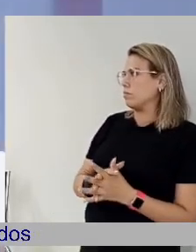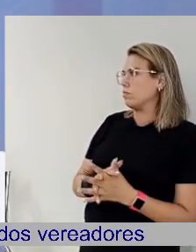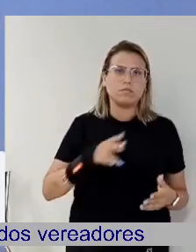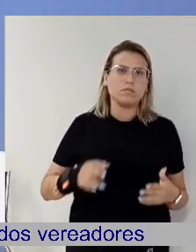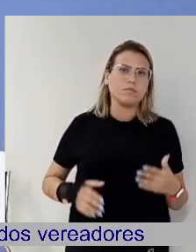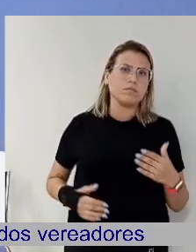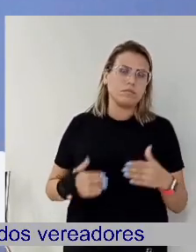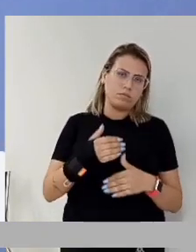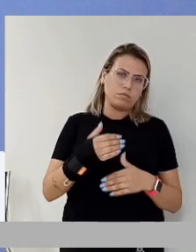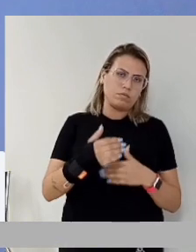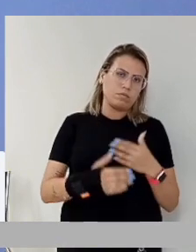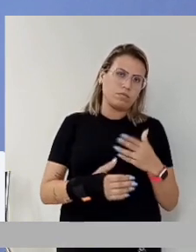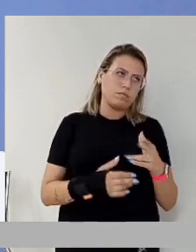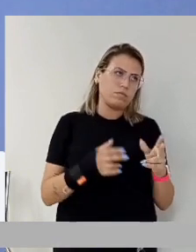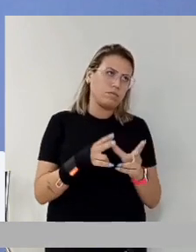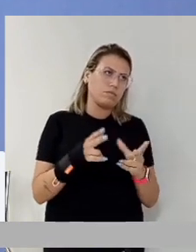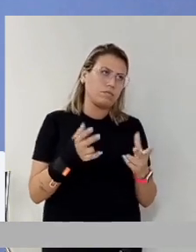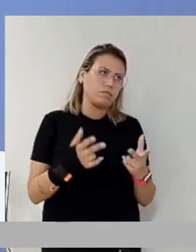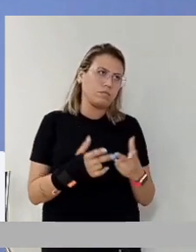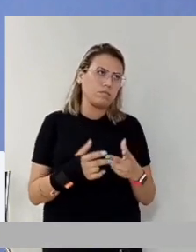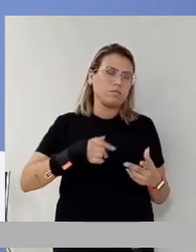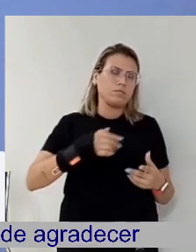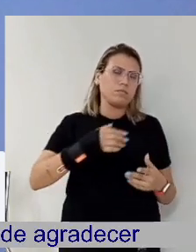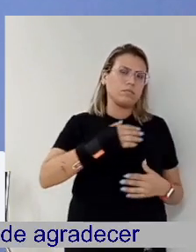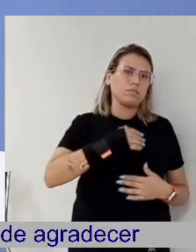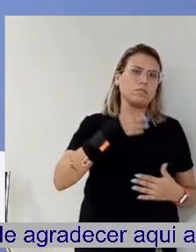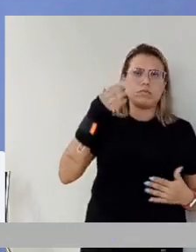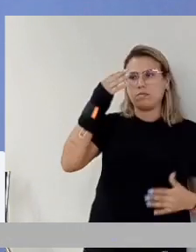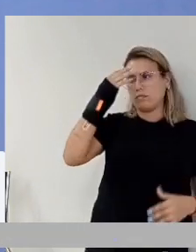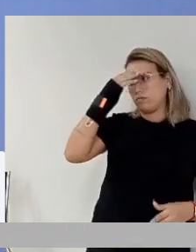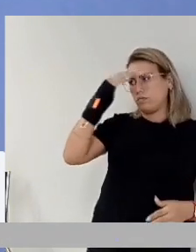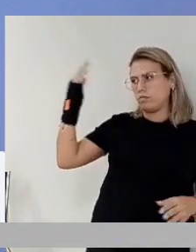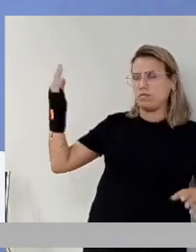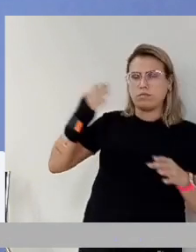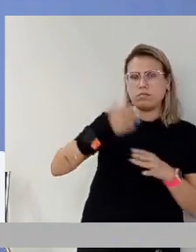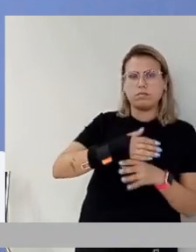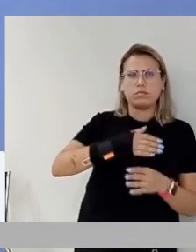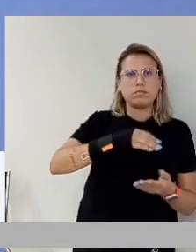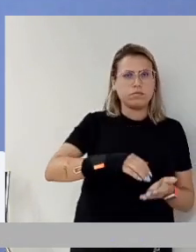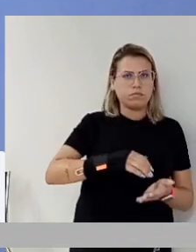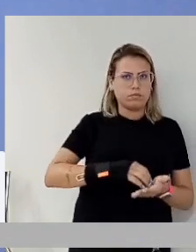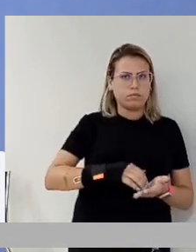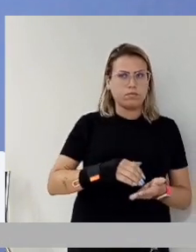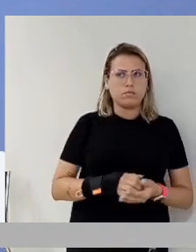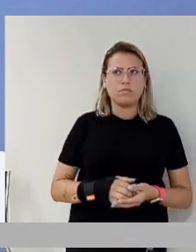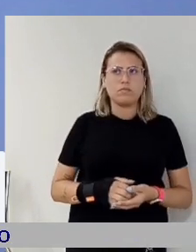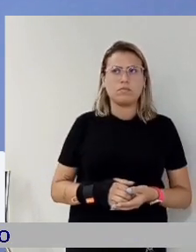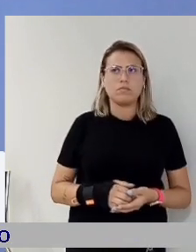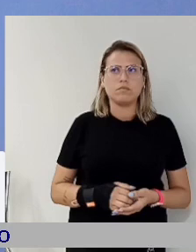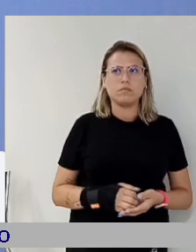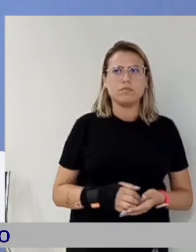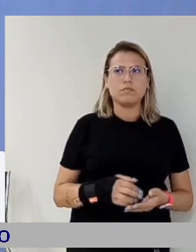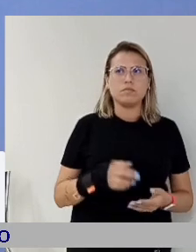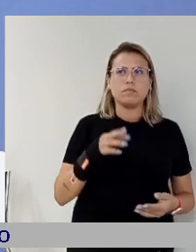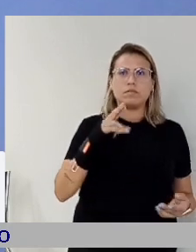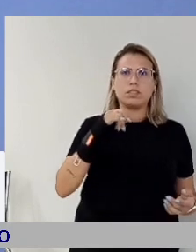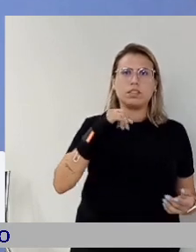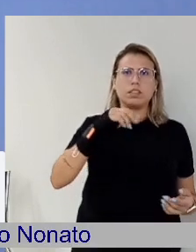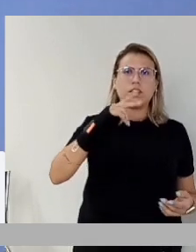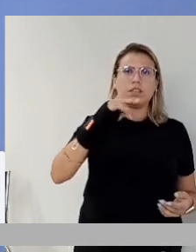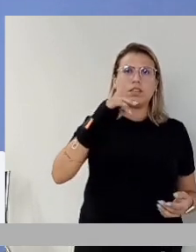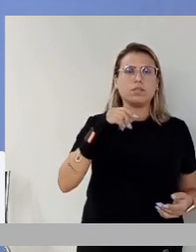prosseguindo a sessão nós gostaria de agradecer aqui a presença do nosso querido aato da nossos